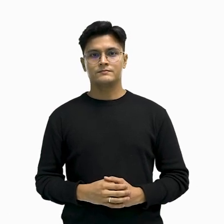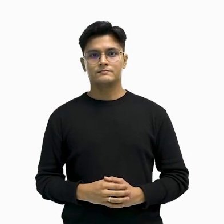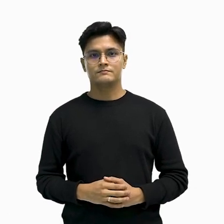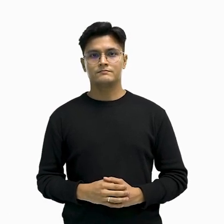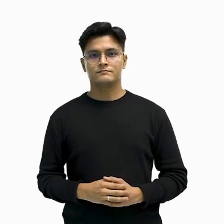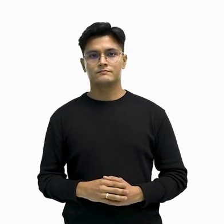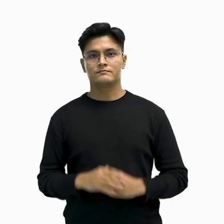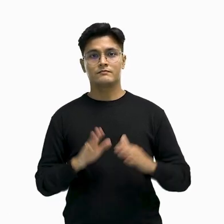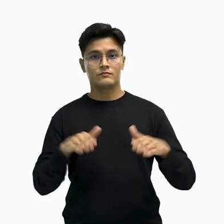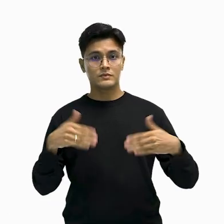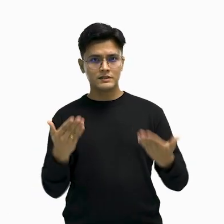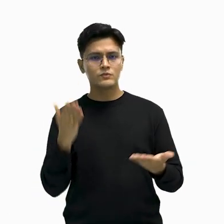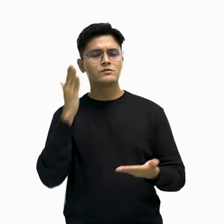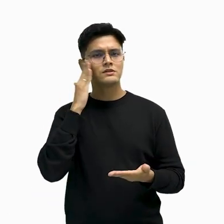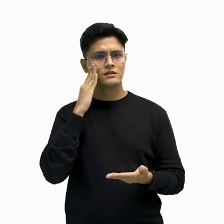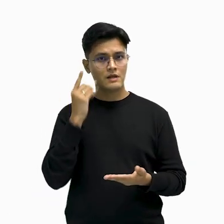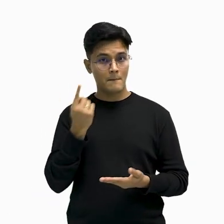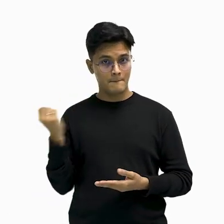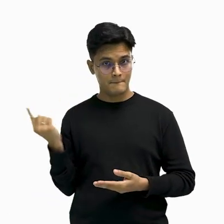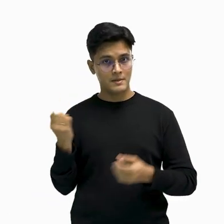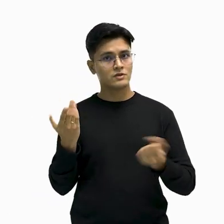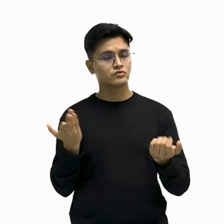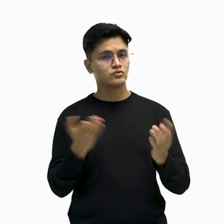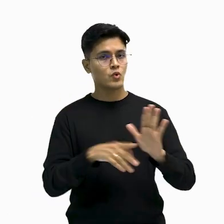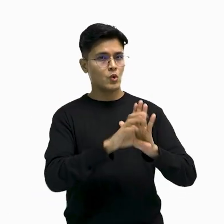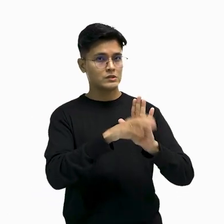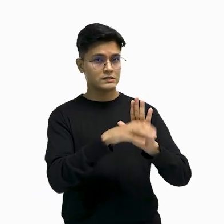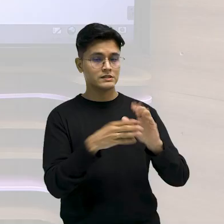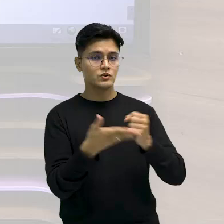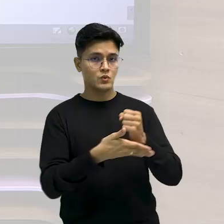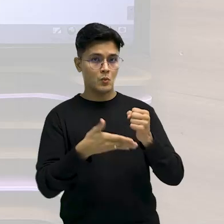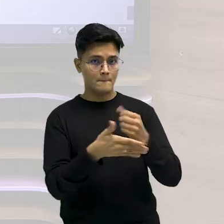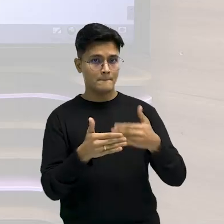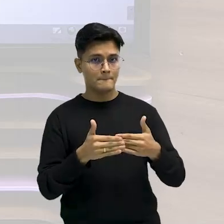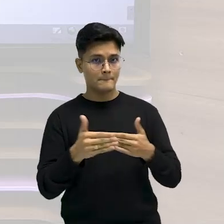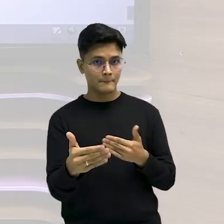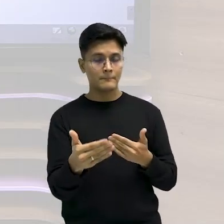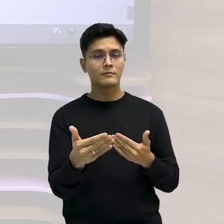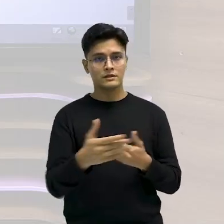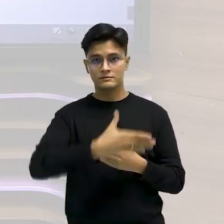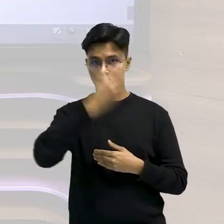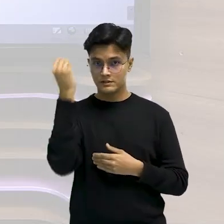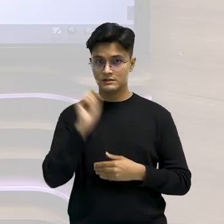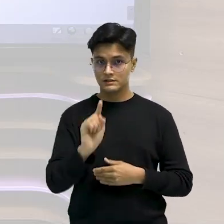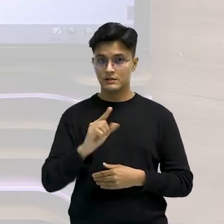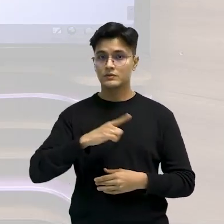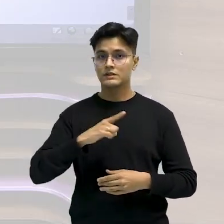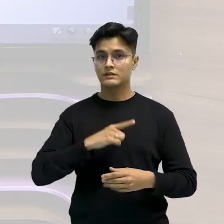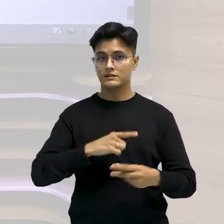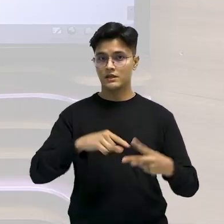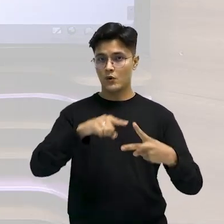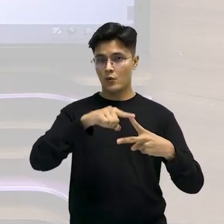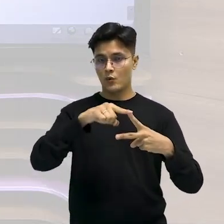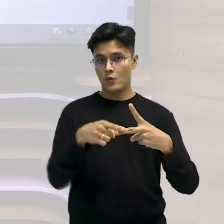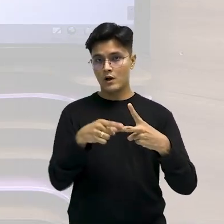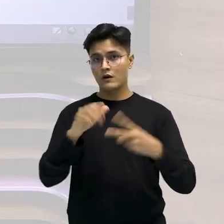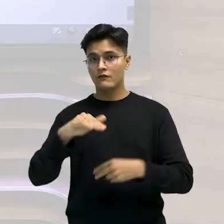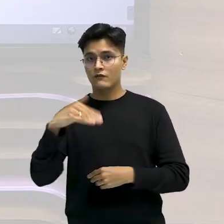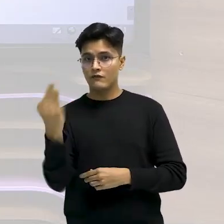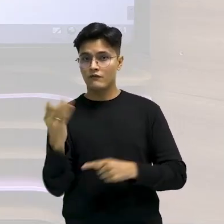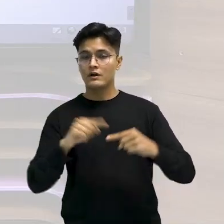Então, partindo desse princípio, tá? Não esquece, você tem o ângulo externo de um triângulo. Esse